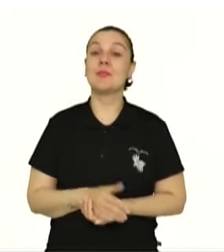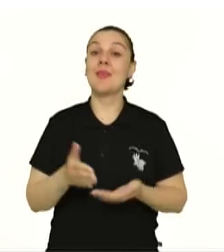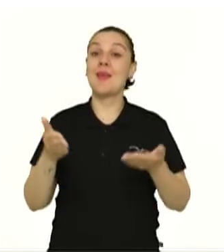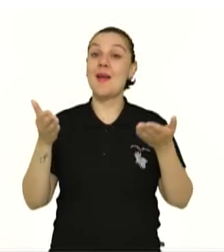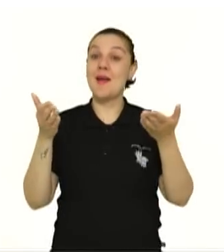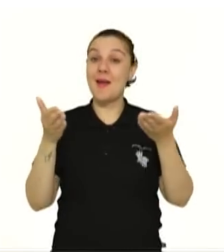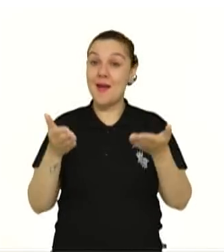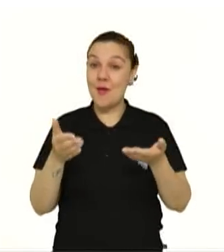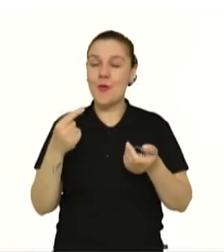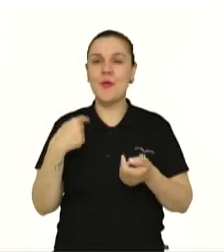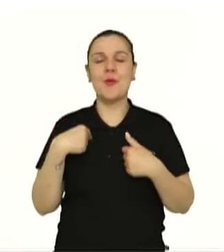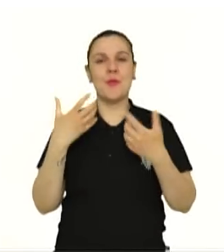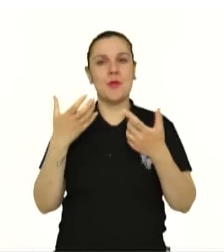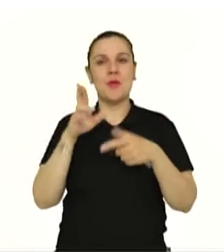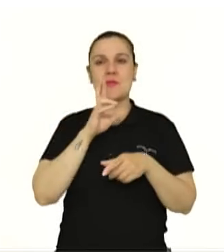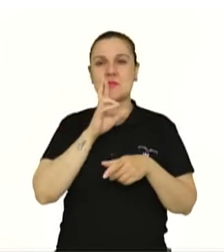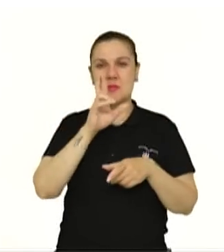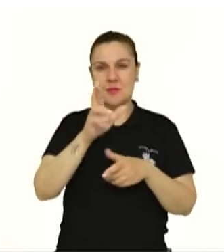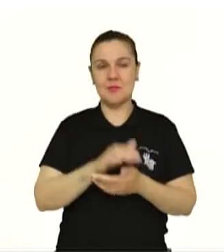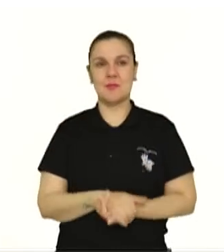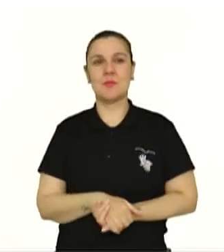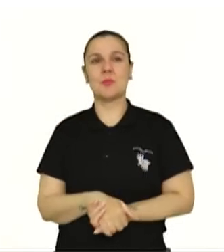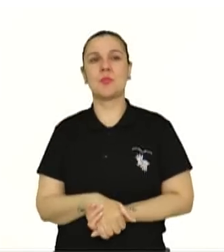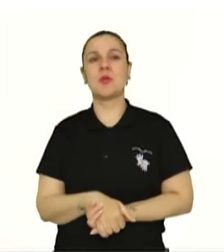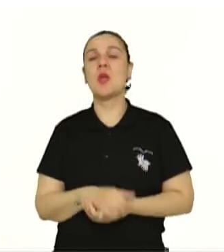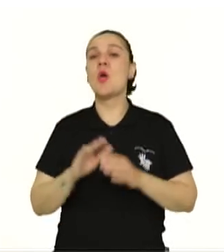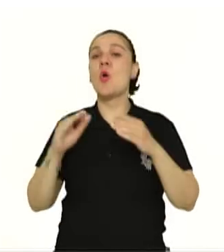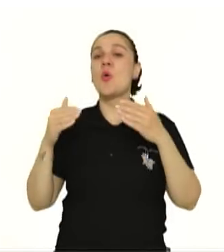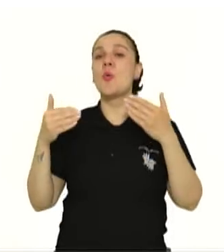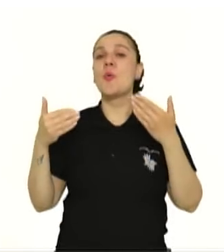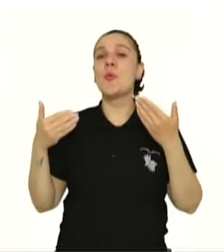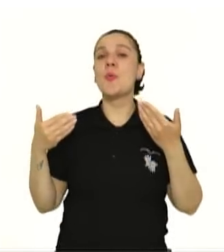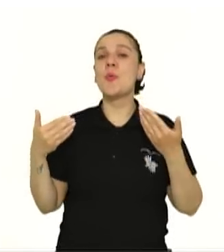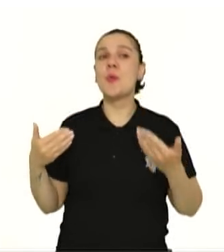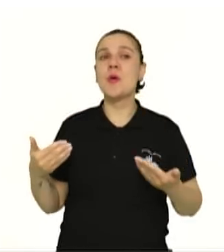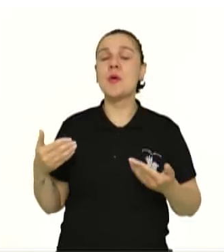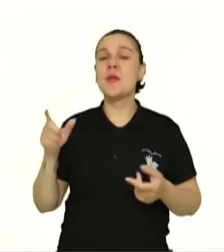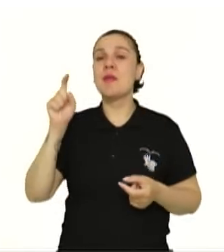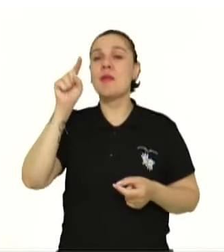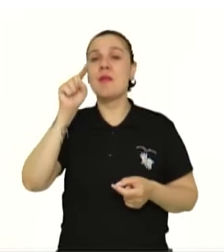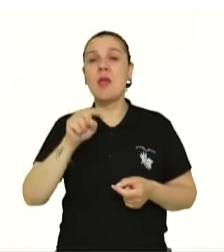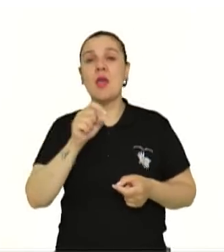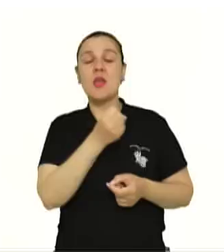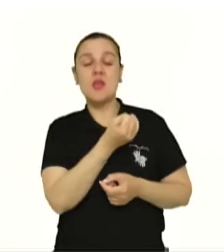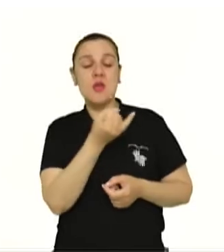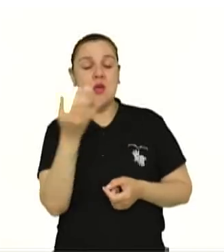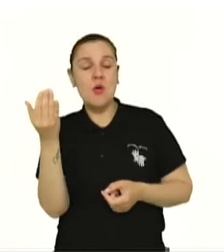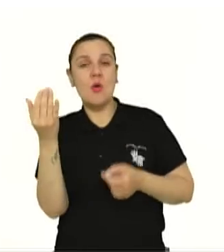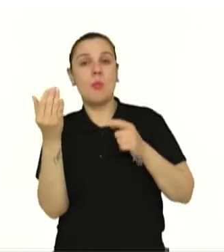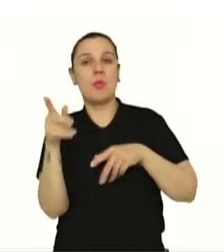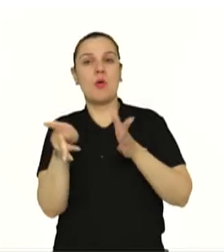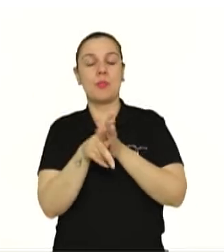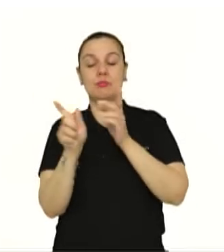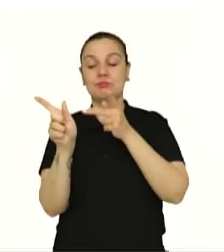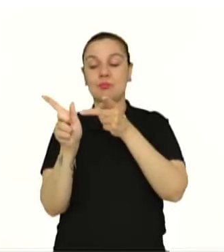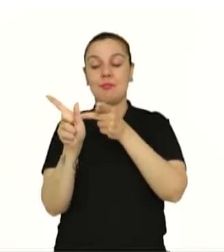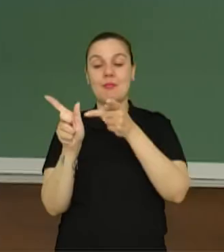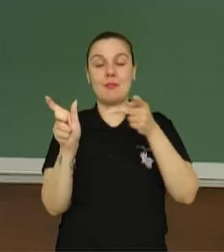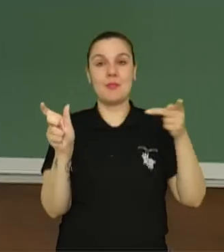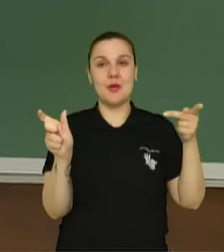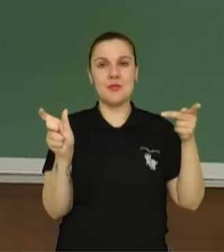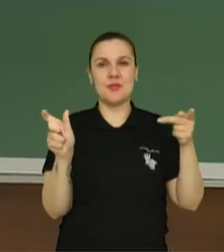Agora, eu quero que você responda para mim aqui o que é e quais elementos compõem o